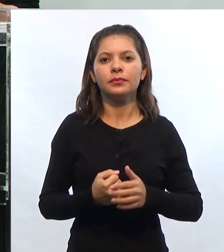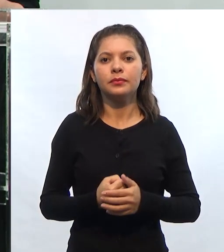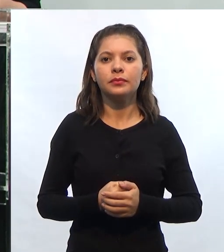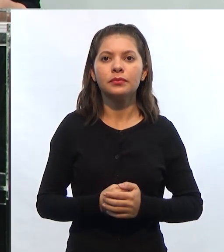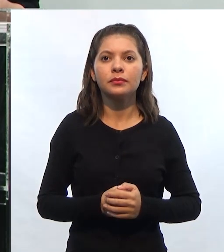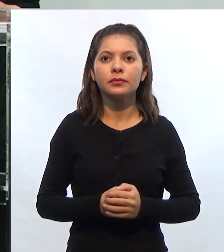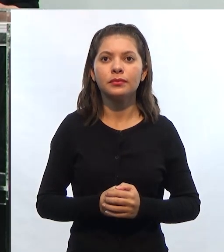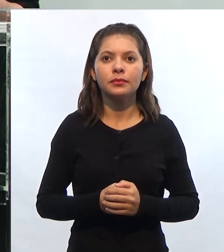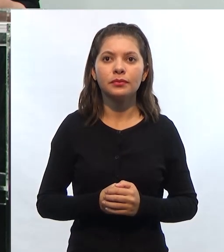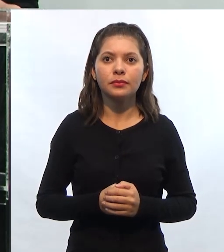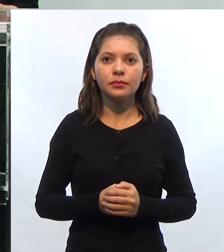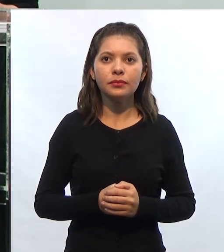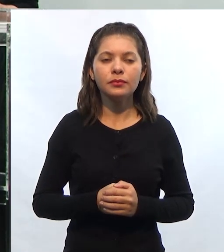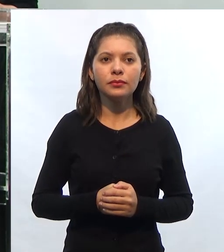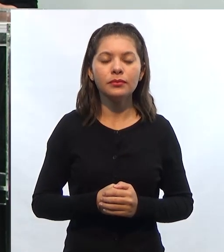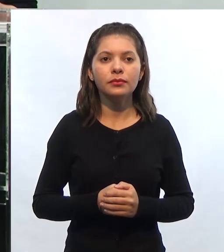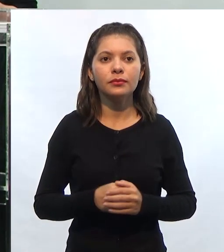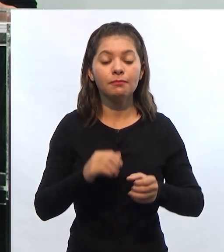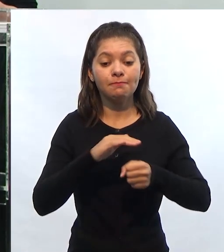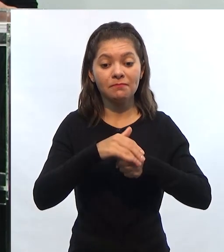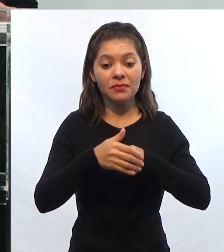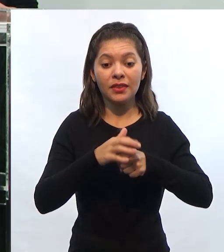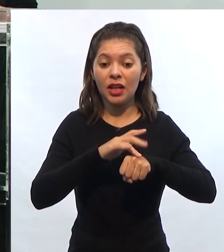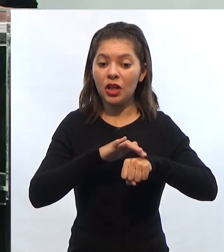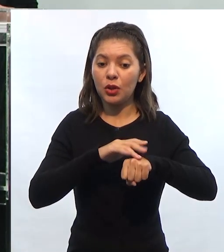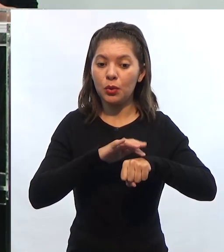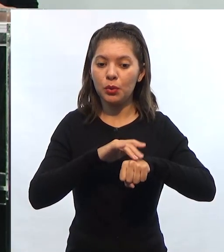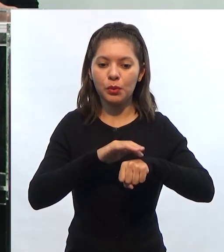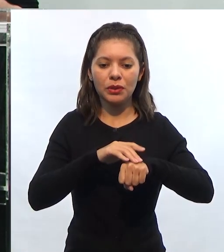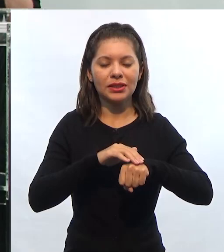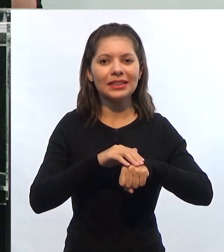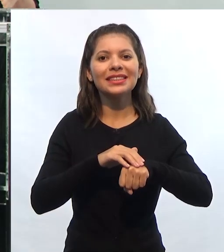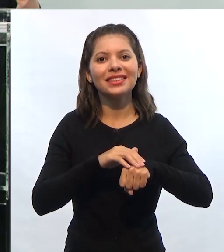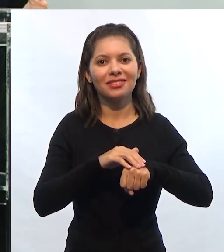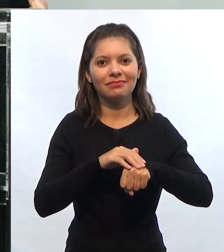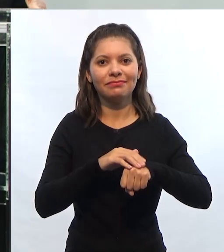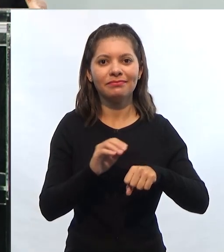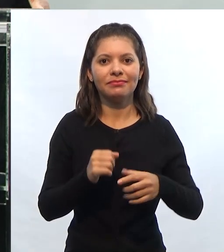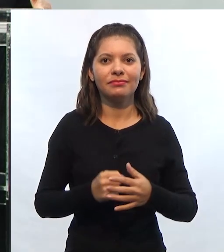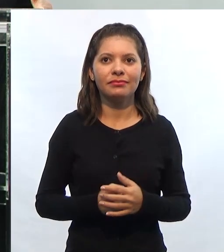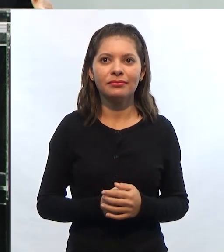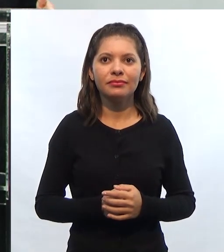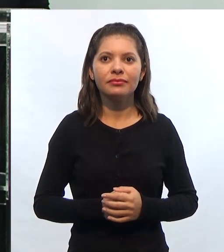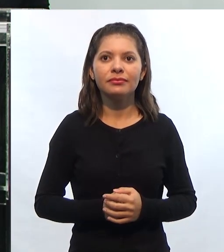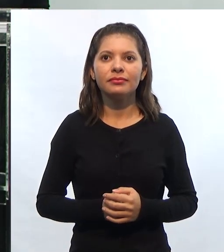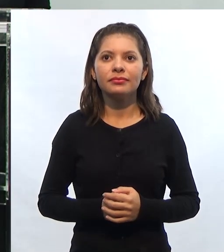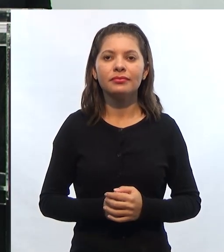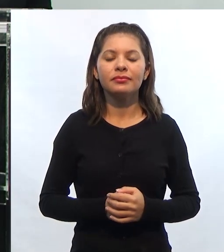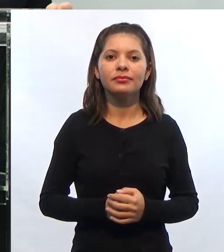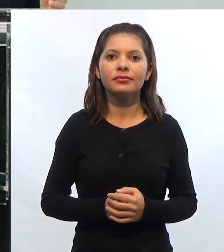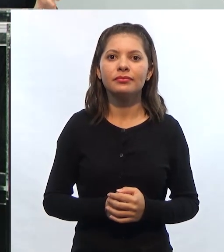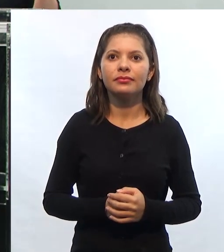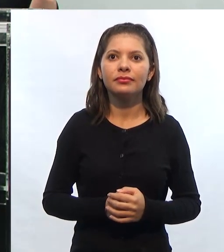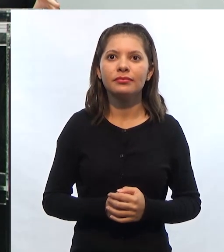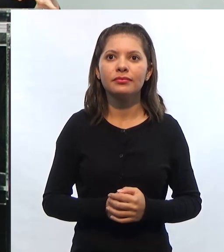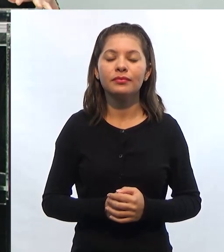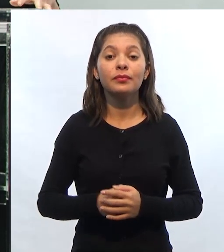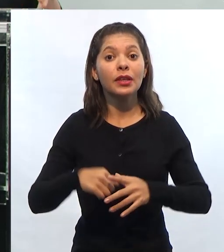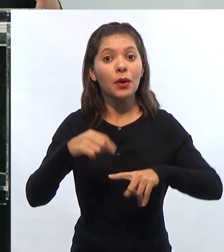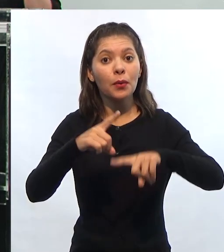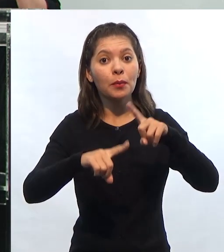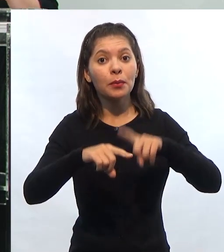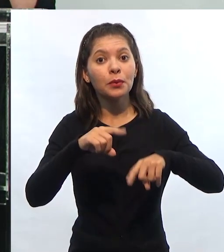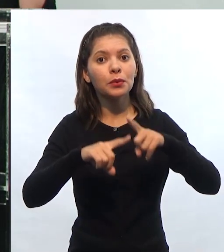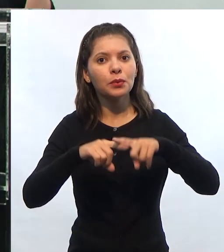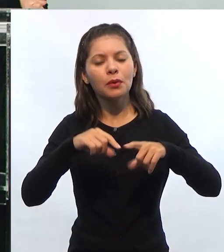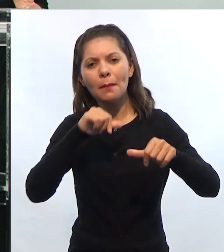nos prevenir de ser contaminado por um vírus. Então, isso é um tipo de campanha cujo produto